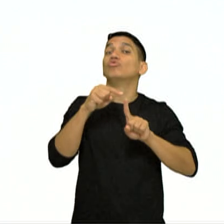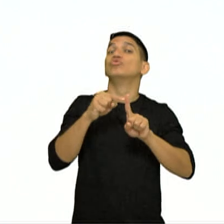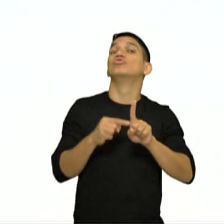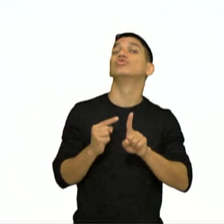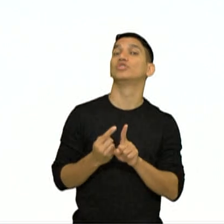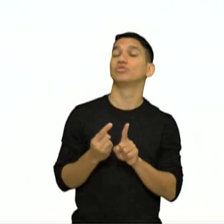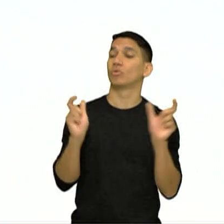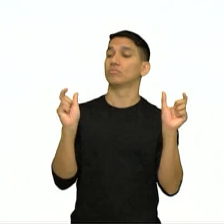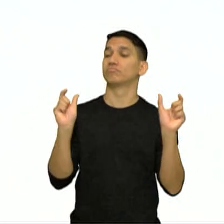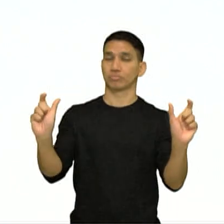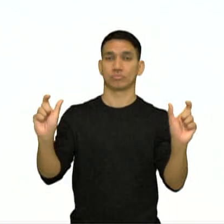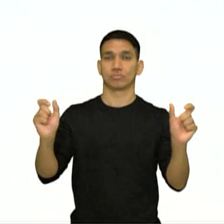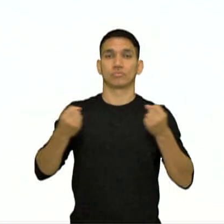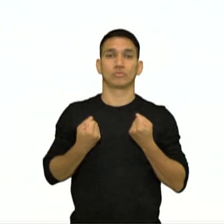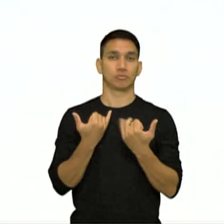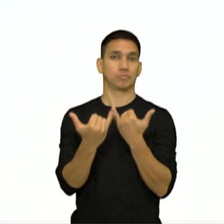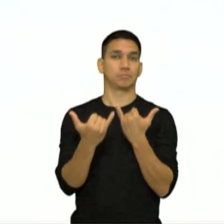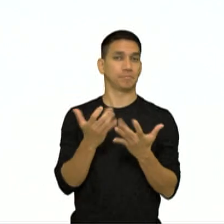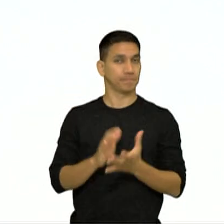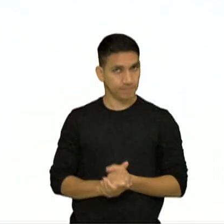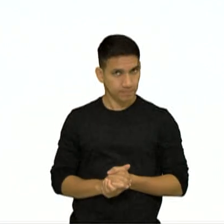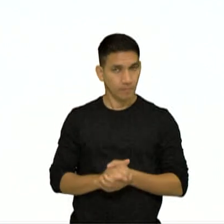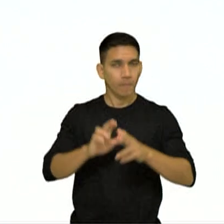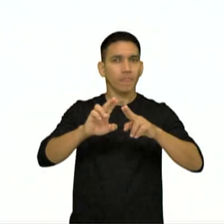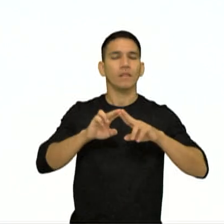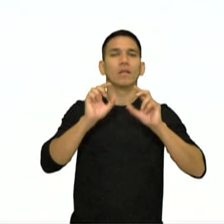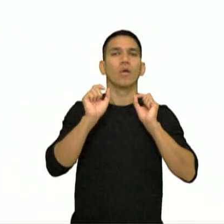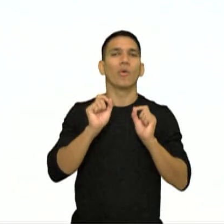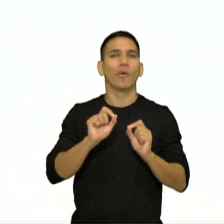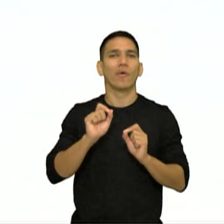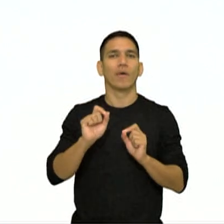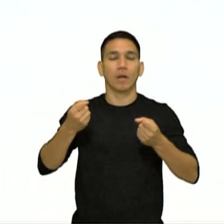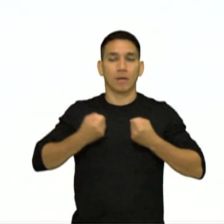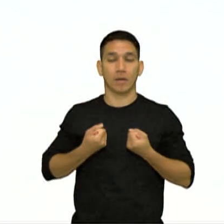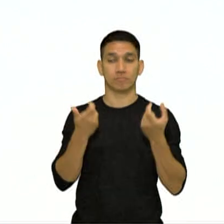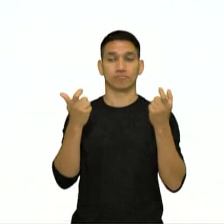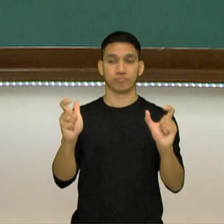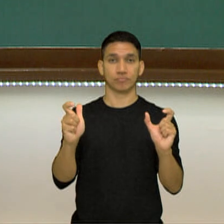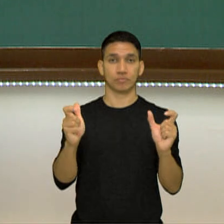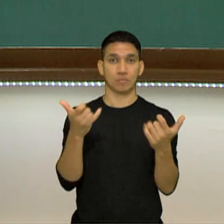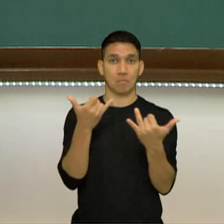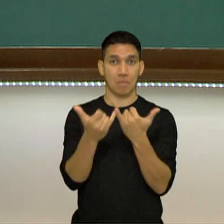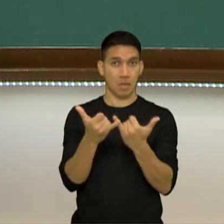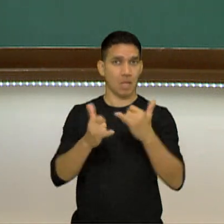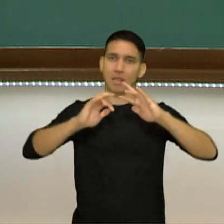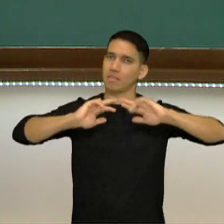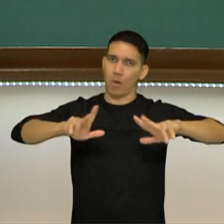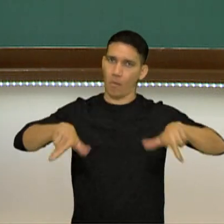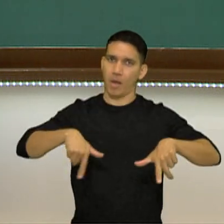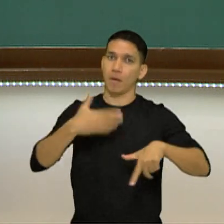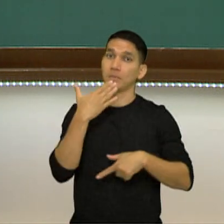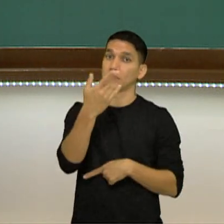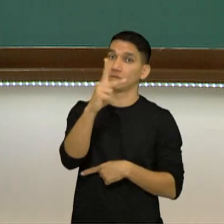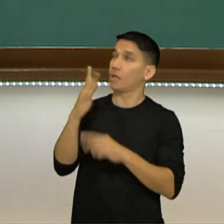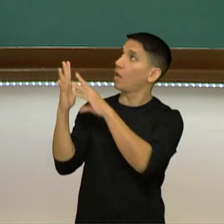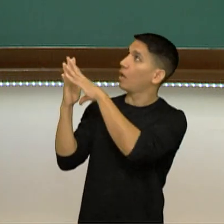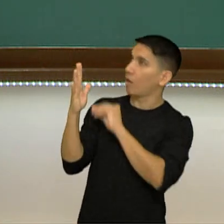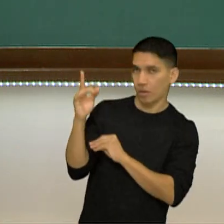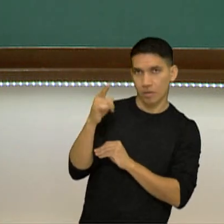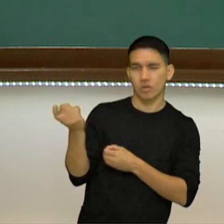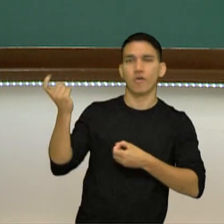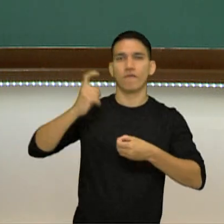20a ao quadrado, x ao quadrado, os dois estão ao quadrado. E no último, só o x está ao quadrado. Então, esses monômios não são